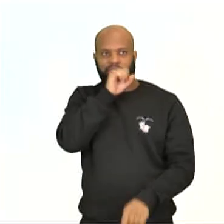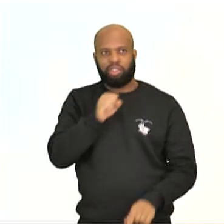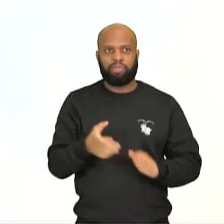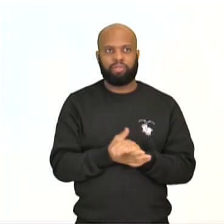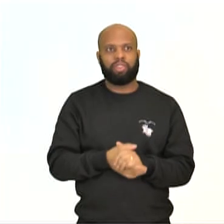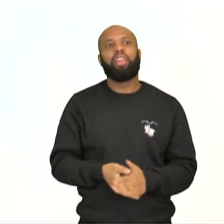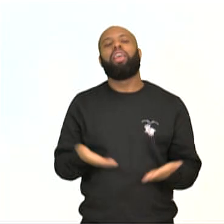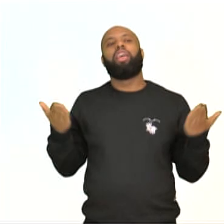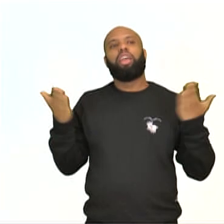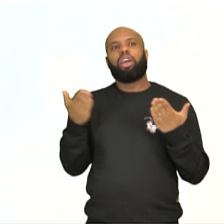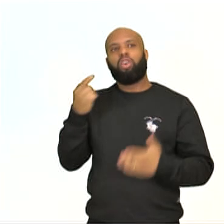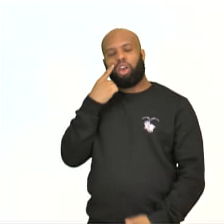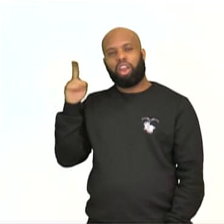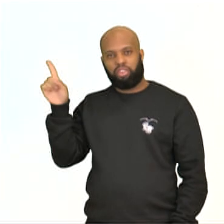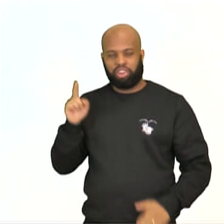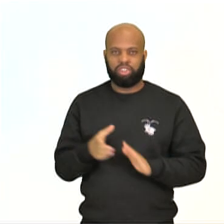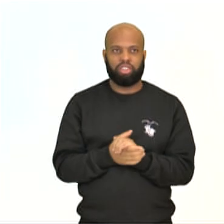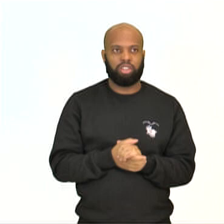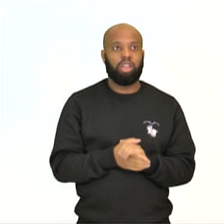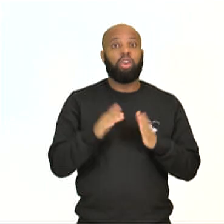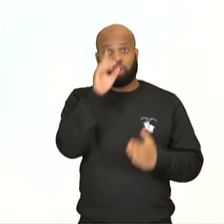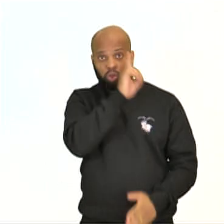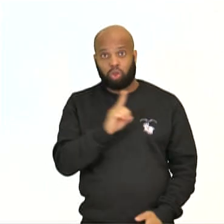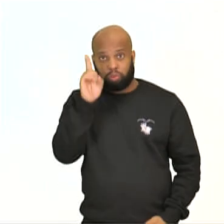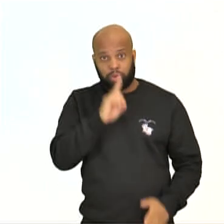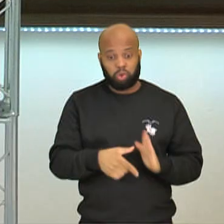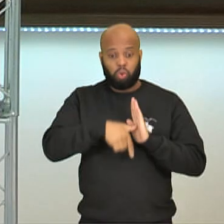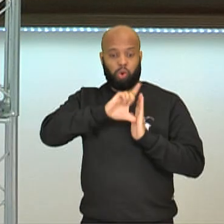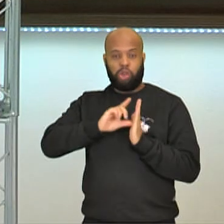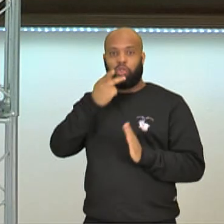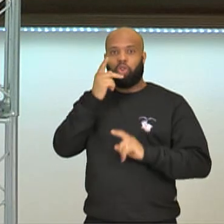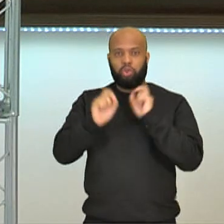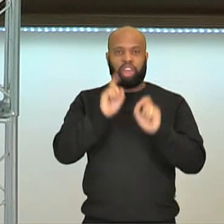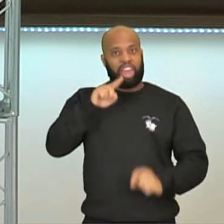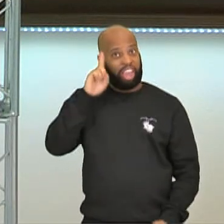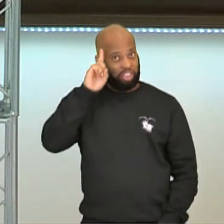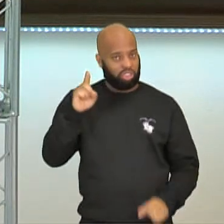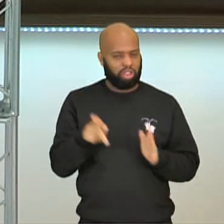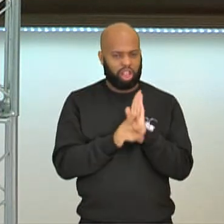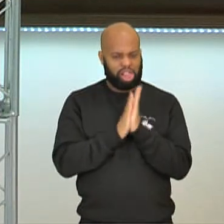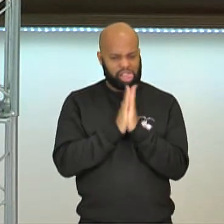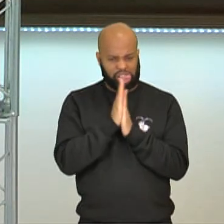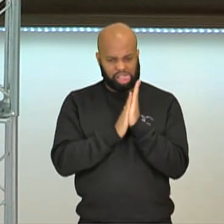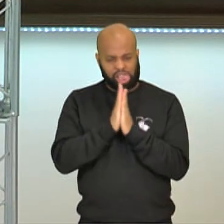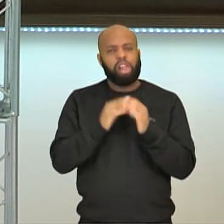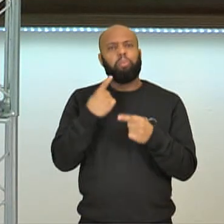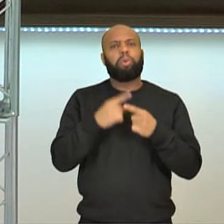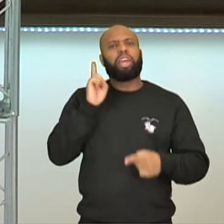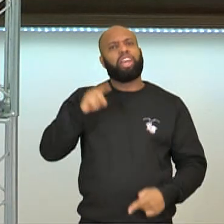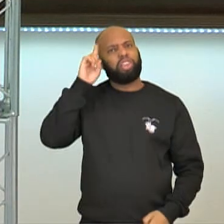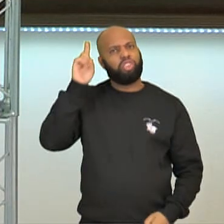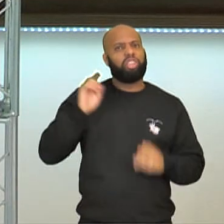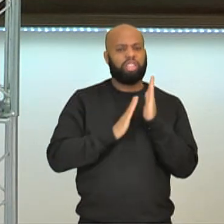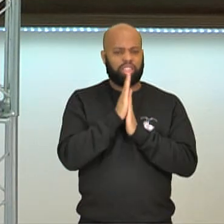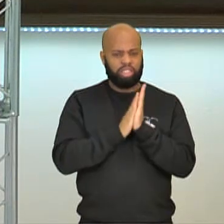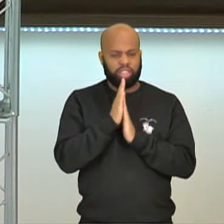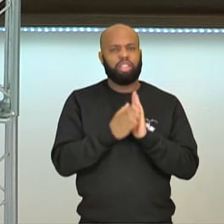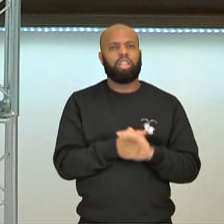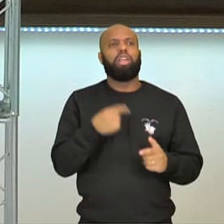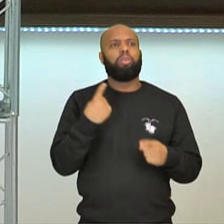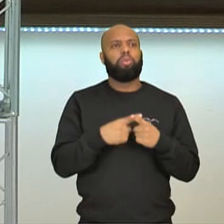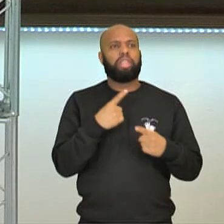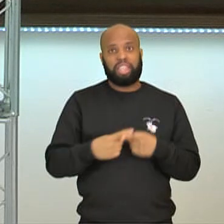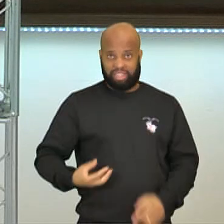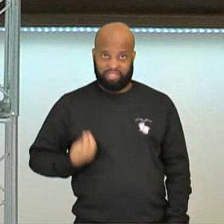E aqui, lá, lembrando que lá no domingo ele tinha dito que era um dia de ansiedade. Por que que ele acaba sendo um dia de ansiedade? Porque ao invés